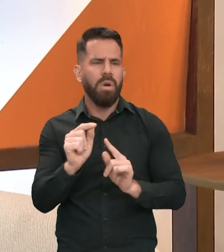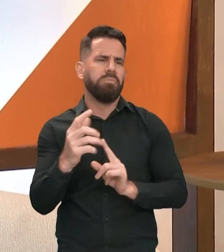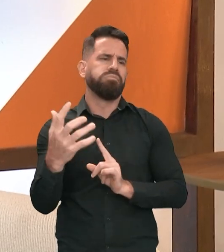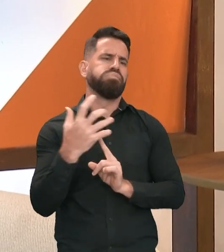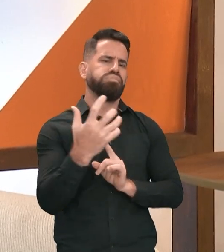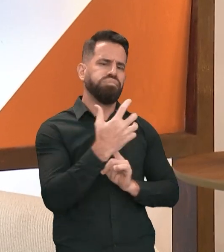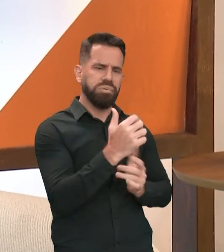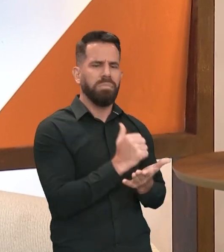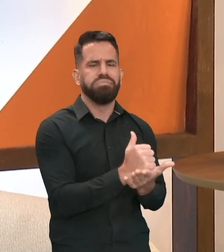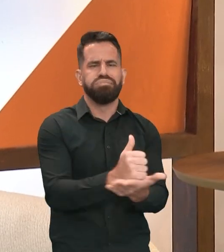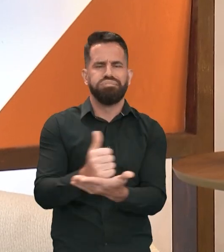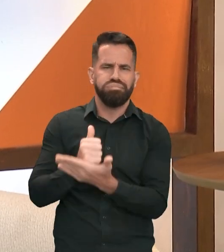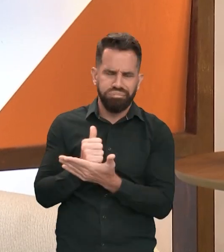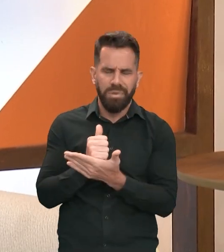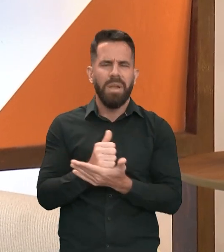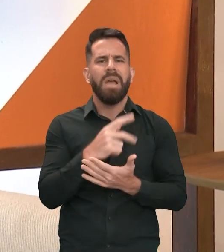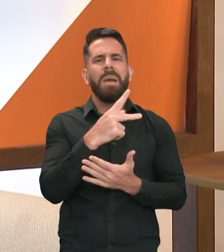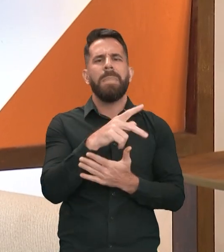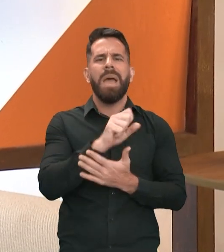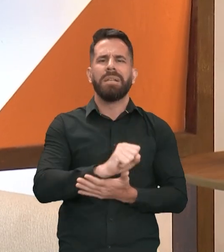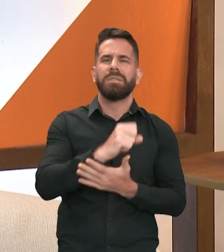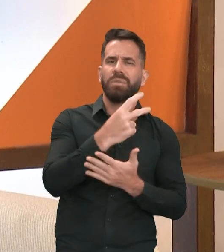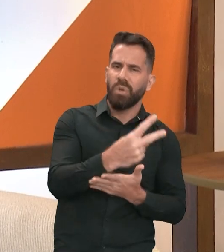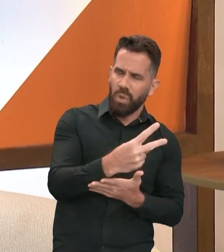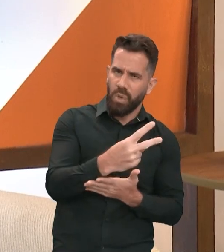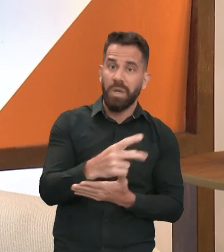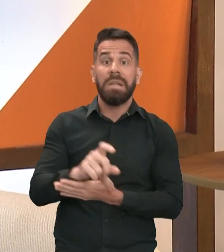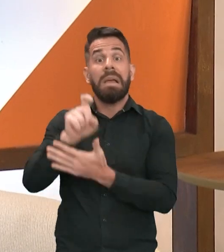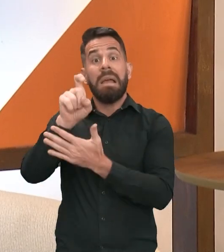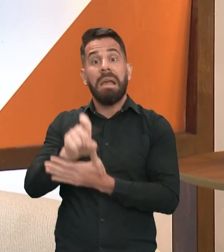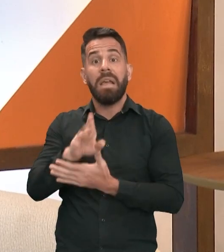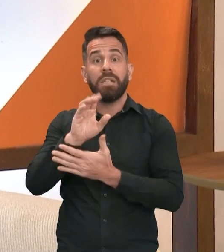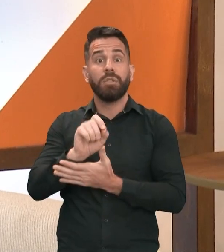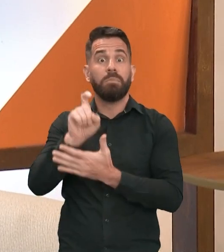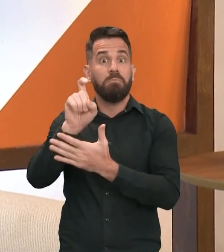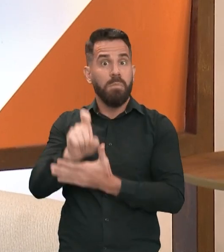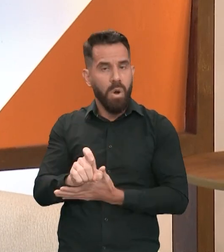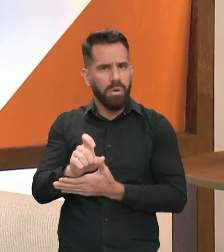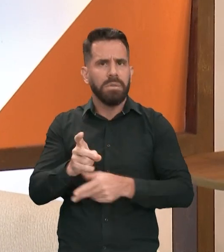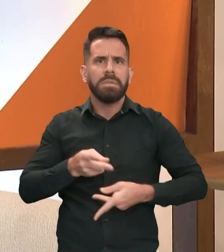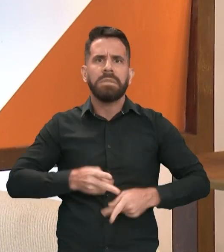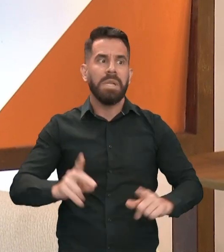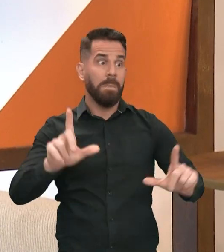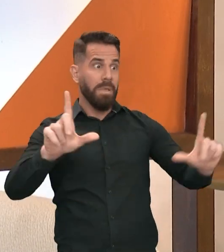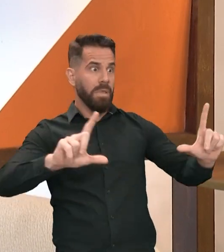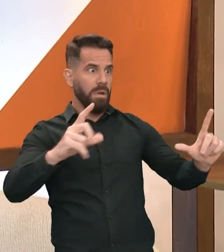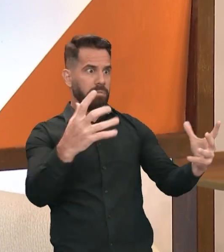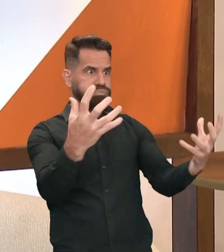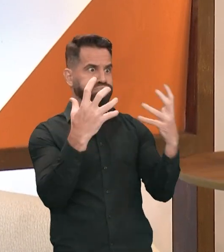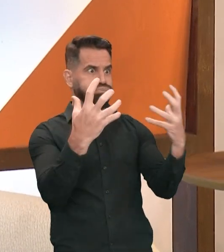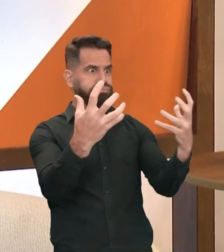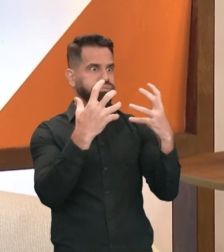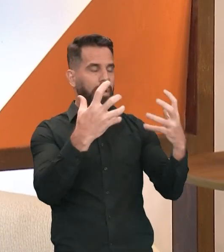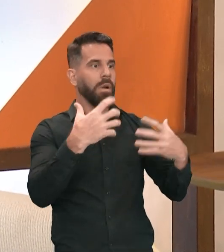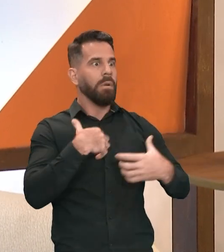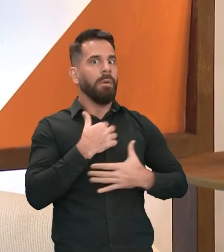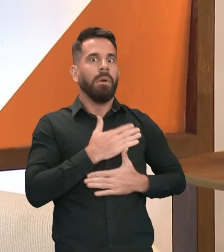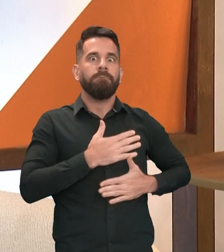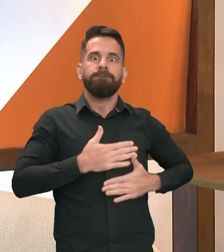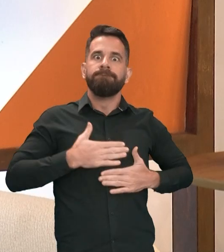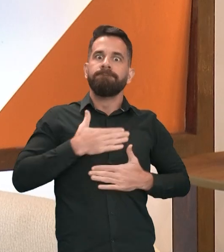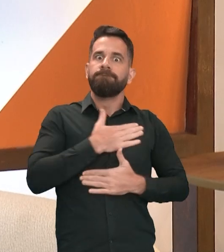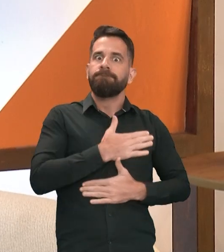PlayStation, a Xbox, a computador, eu sempre fui muito fissurado no que me estimulava ali na tela. E desde a infância tem